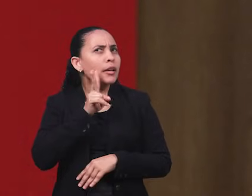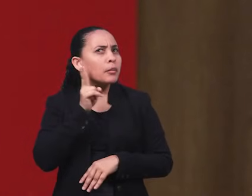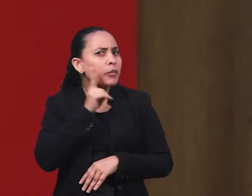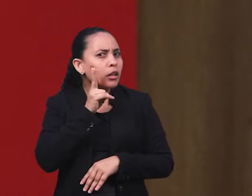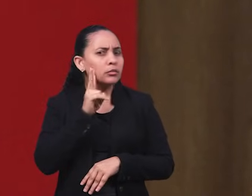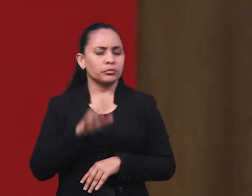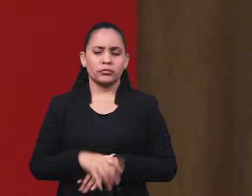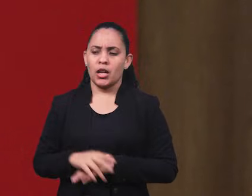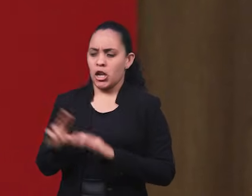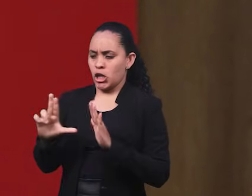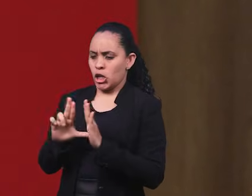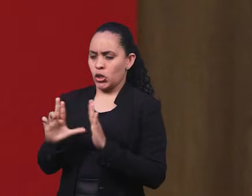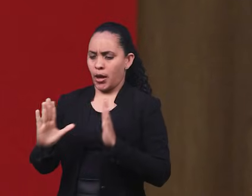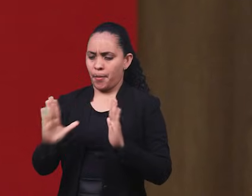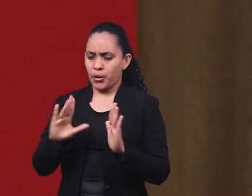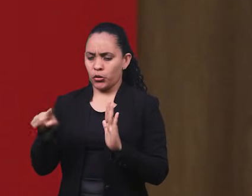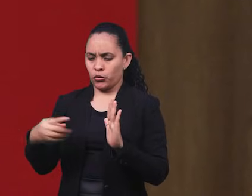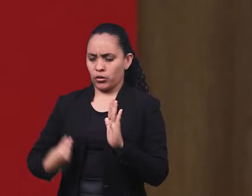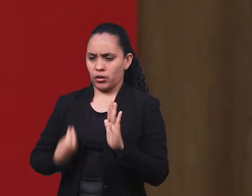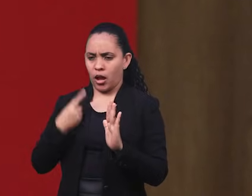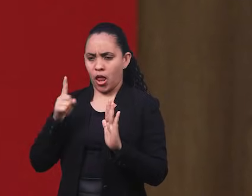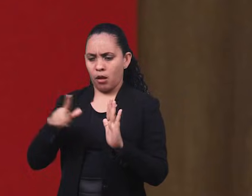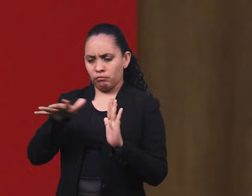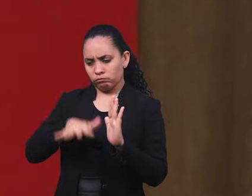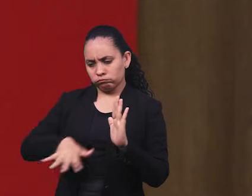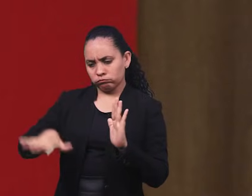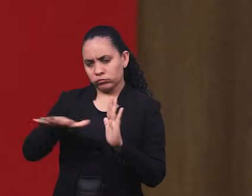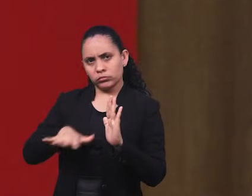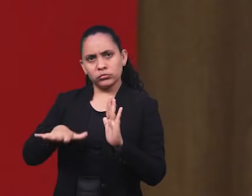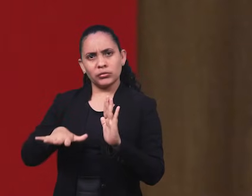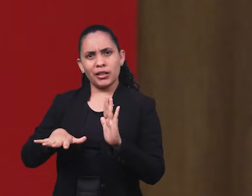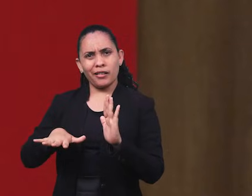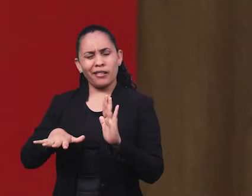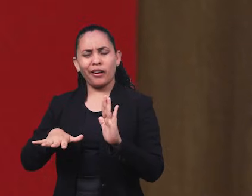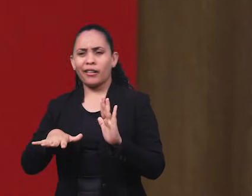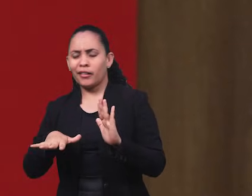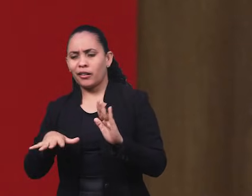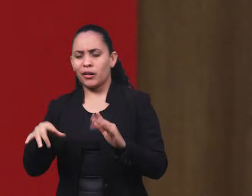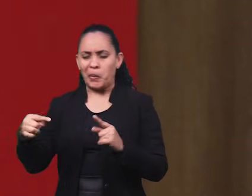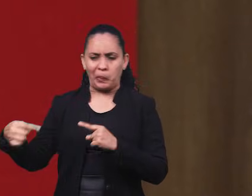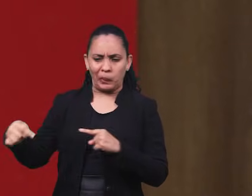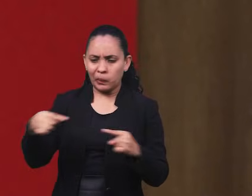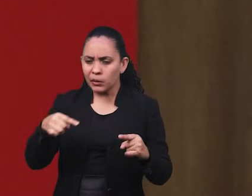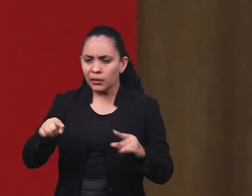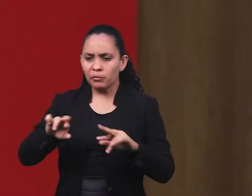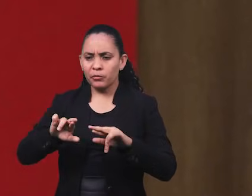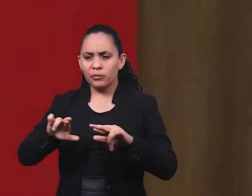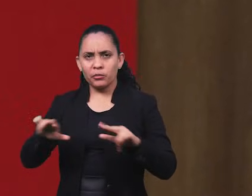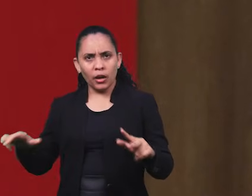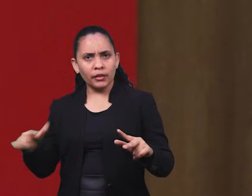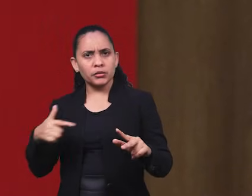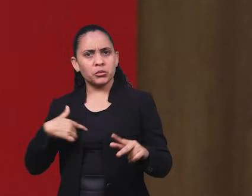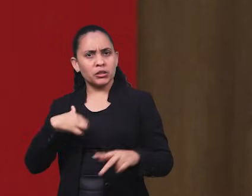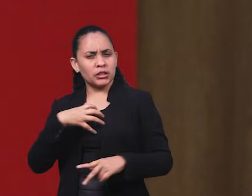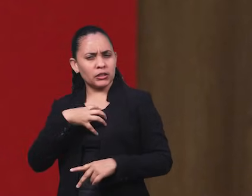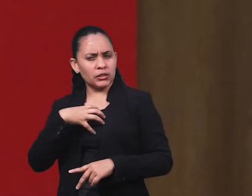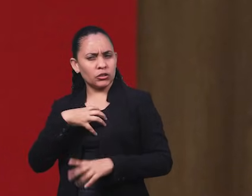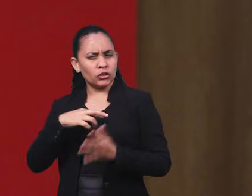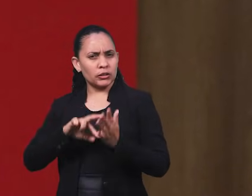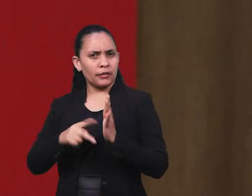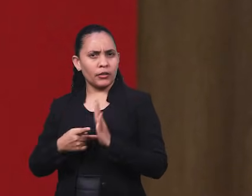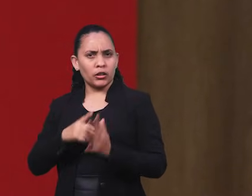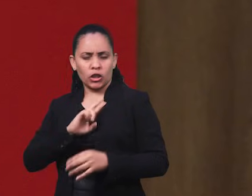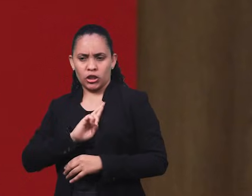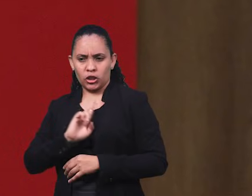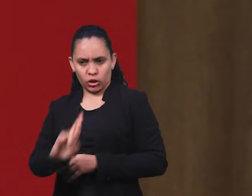o meio que Lutero vivia era um meio totalmente distorcido, no sentido religioso,